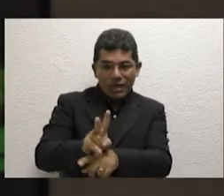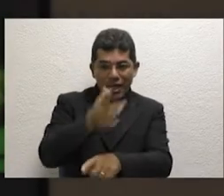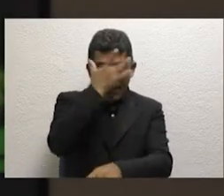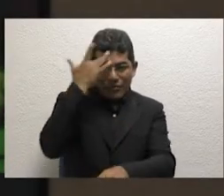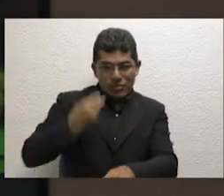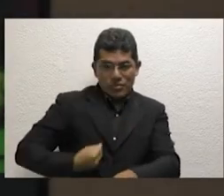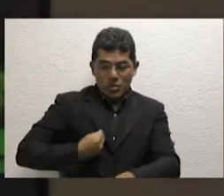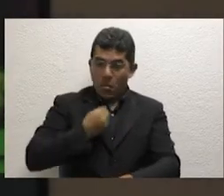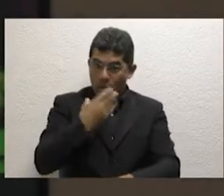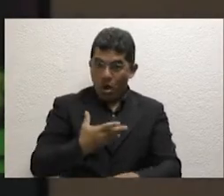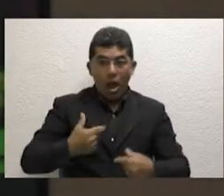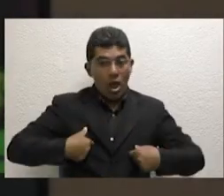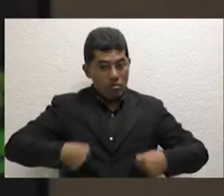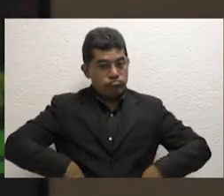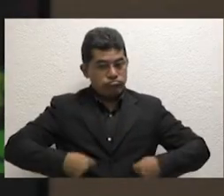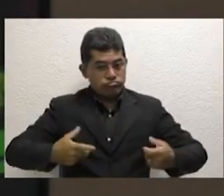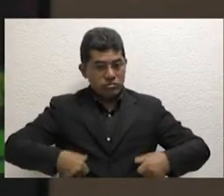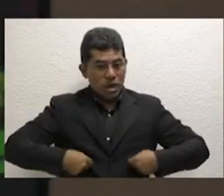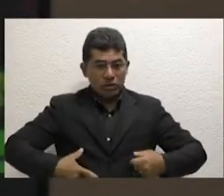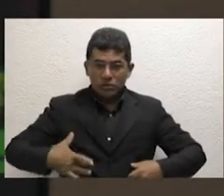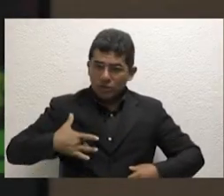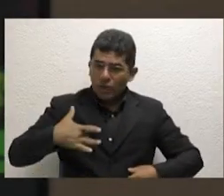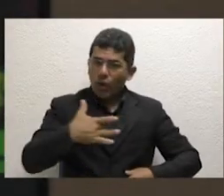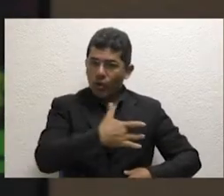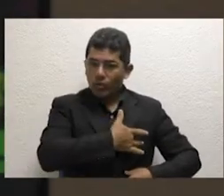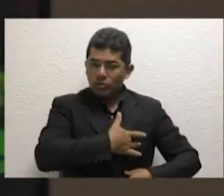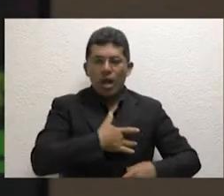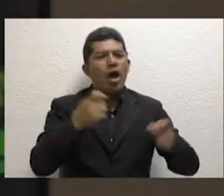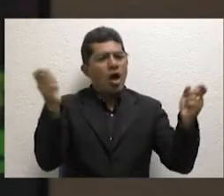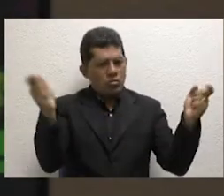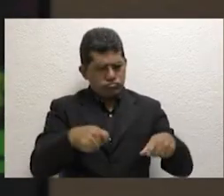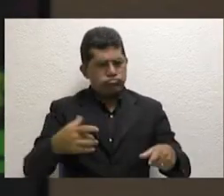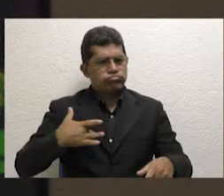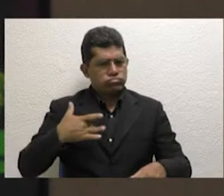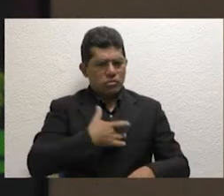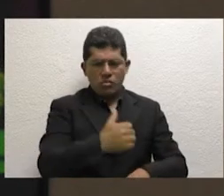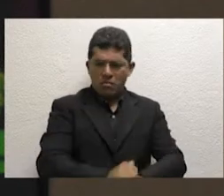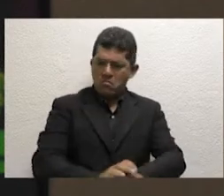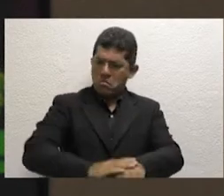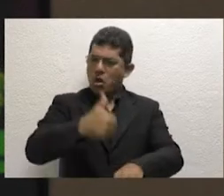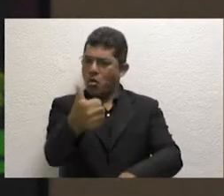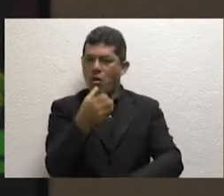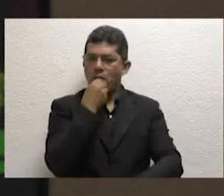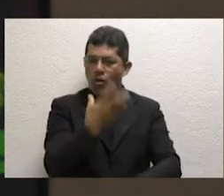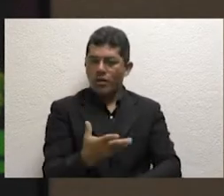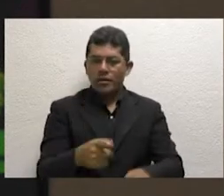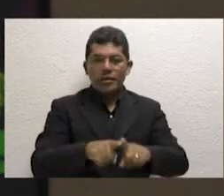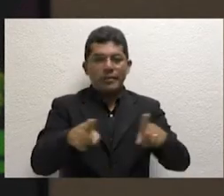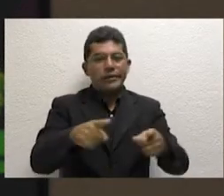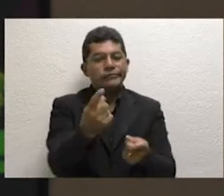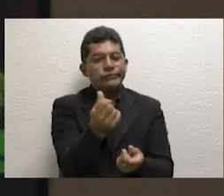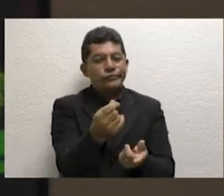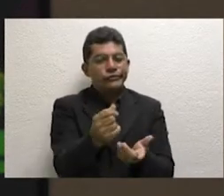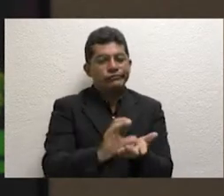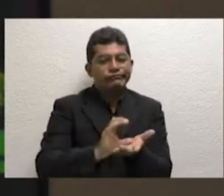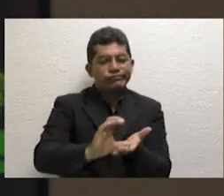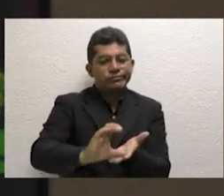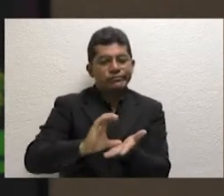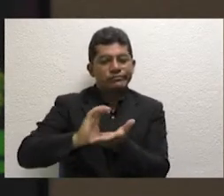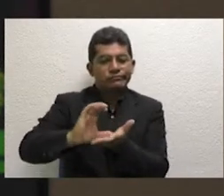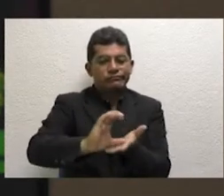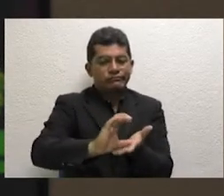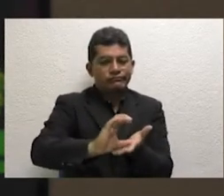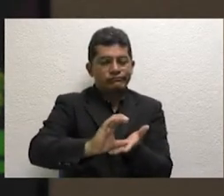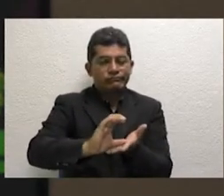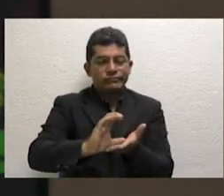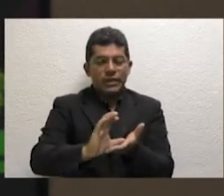O que eu gasto em saúde, é possível eu ter uma saúde de qualidade. O problema é que esse dinheiro está mal empregado, o problema é